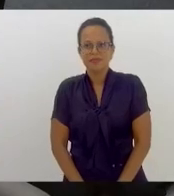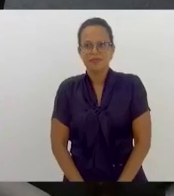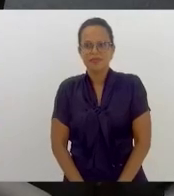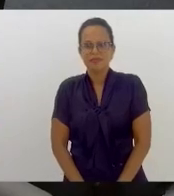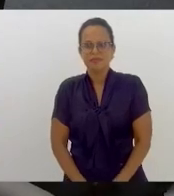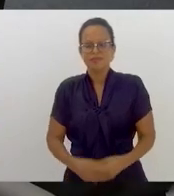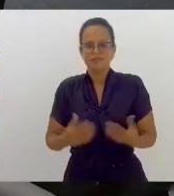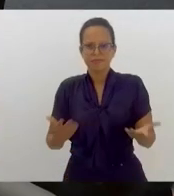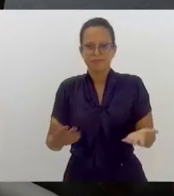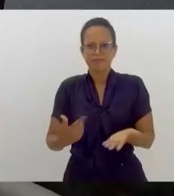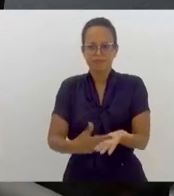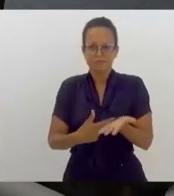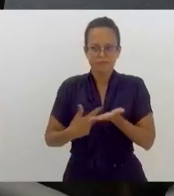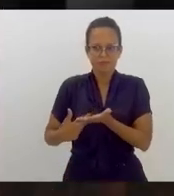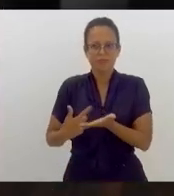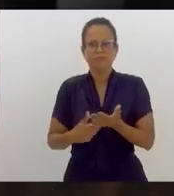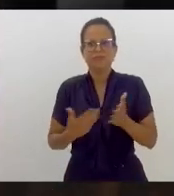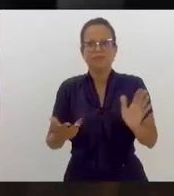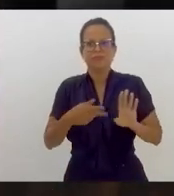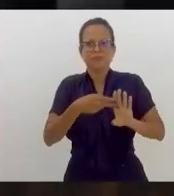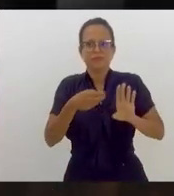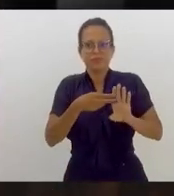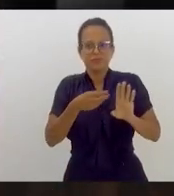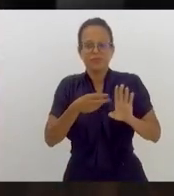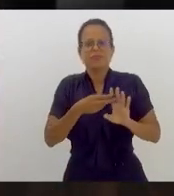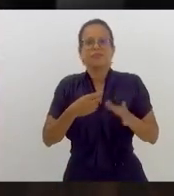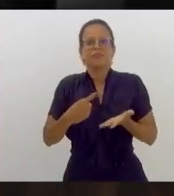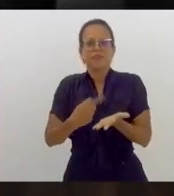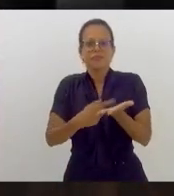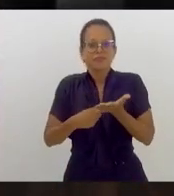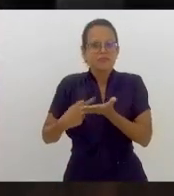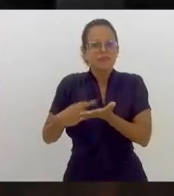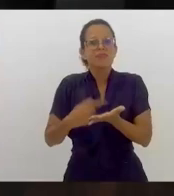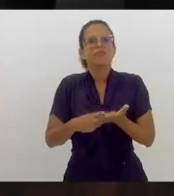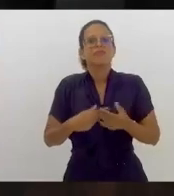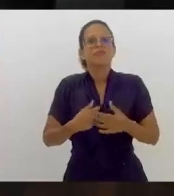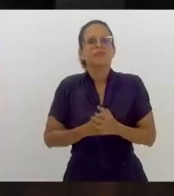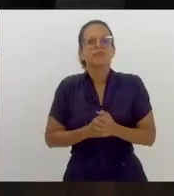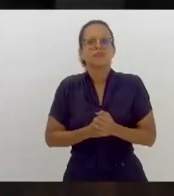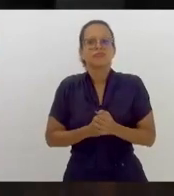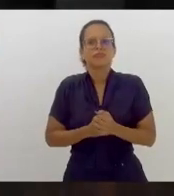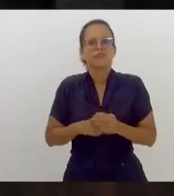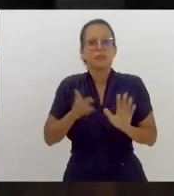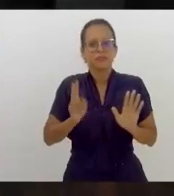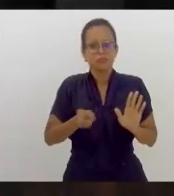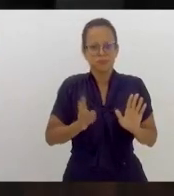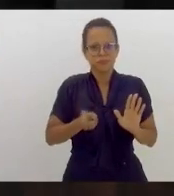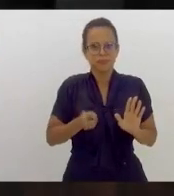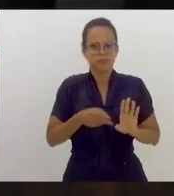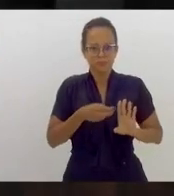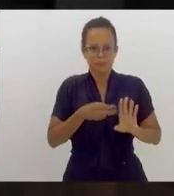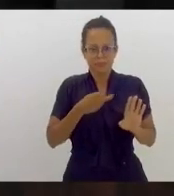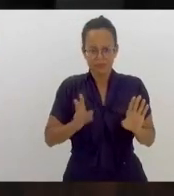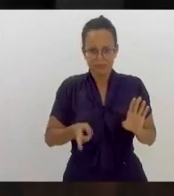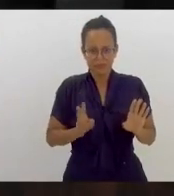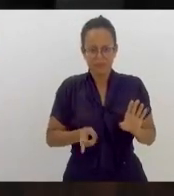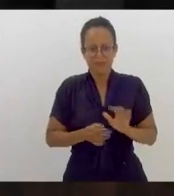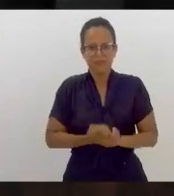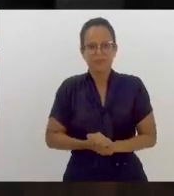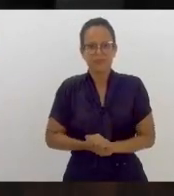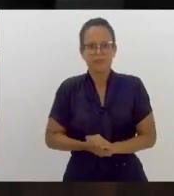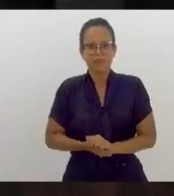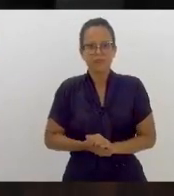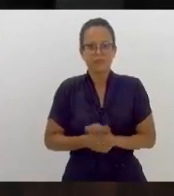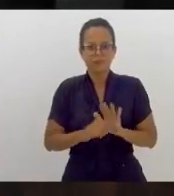vamos agora aos vetos acordados no Colégio Líder pela manutenção. Já. Terceiro